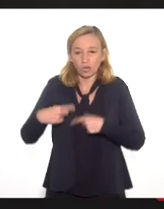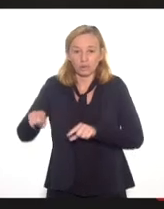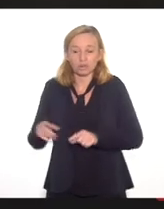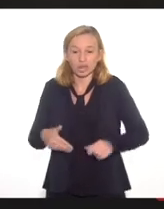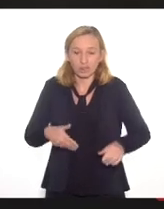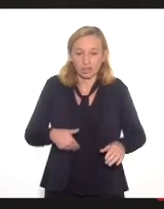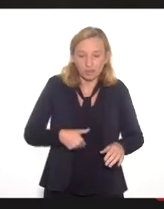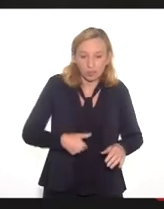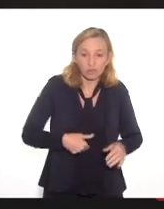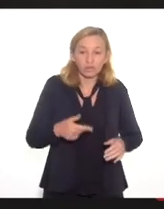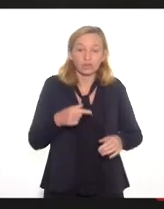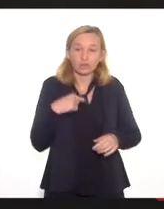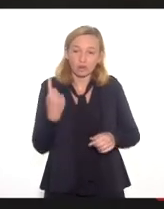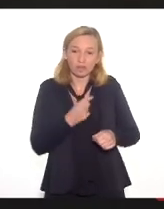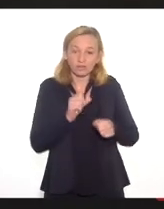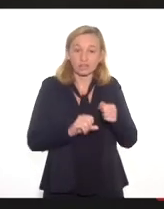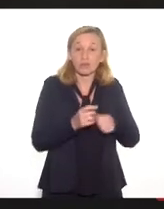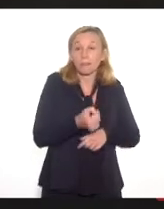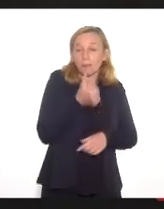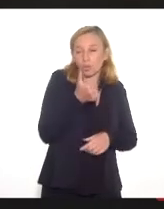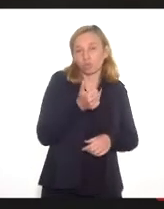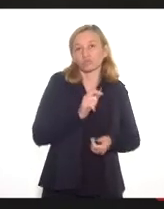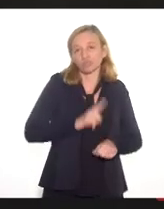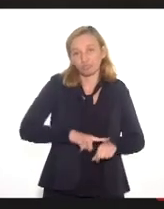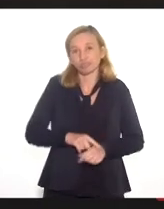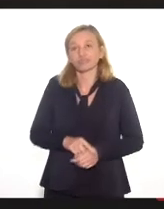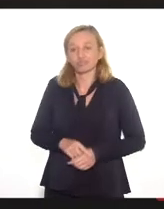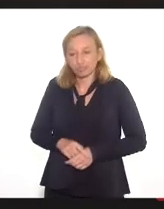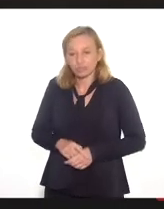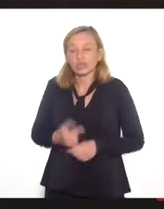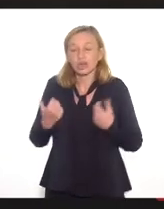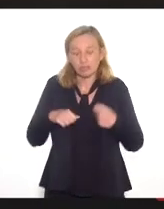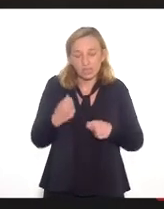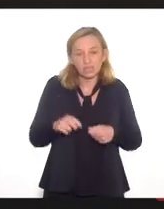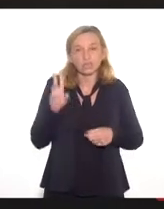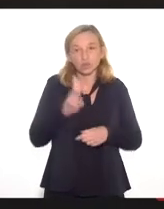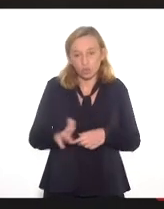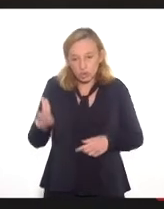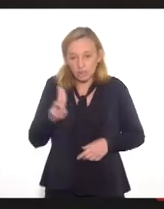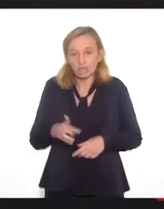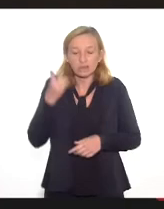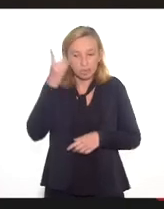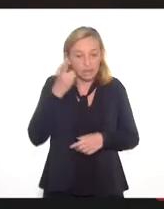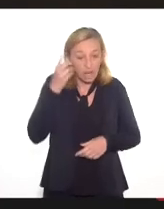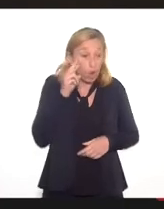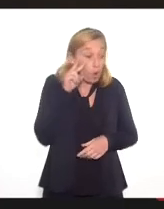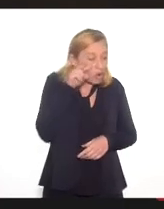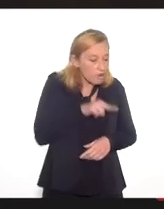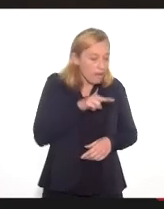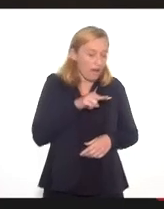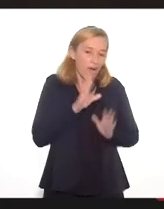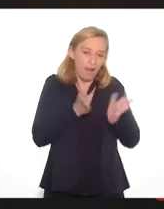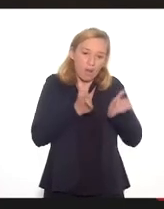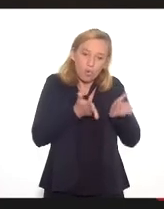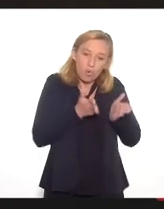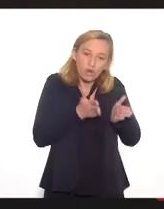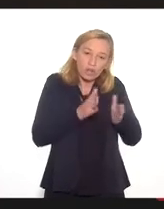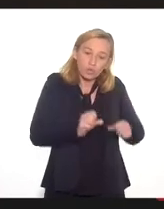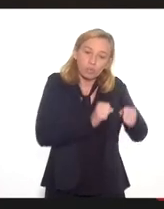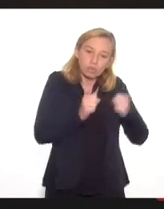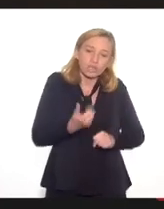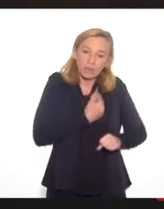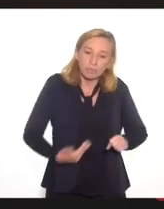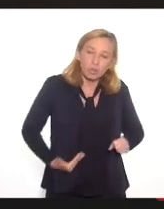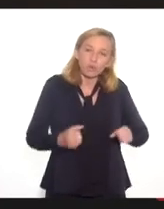estamos fazendo muito pouco em relação a isso muito pouco é preciso ser ousado deputado a gente precisa olhar agora o poder